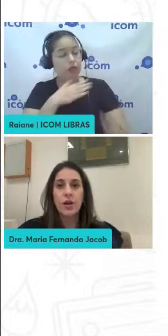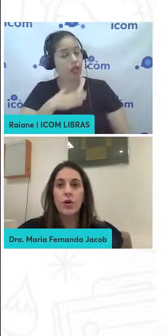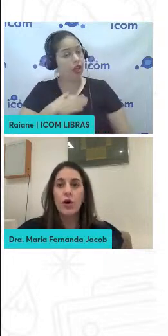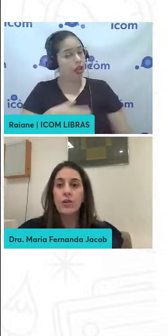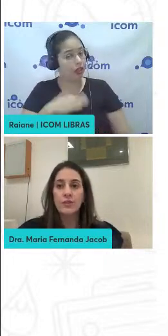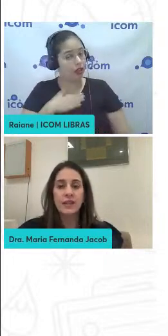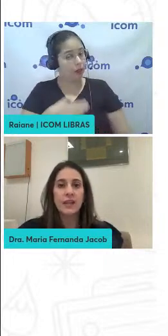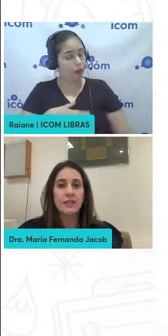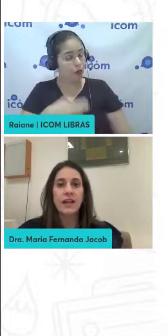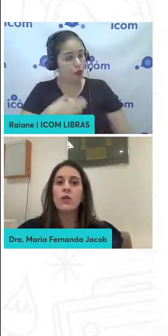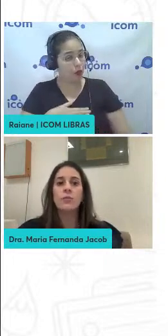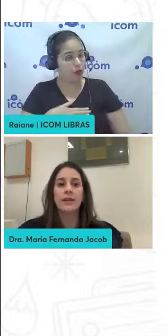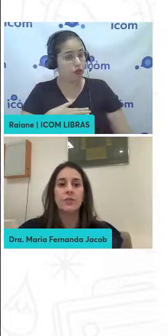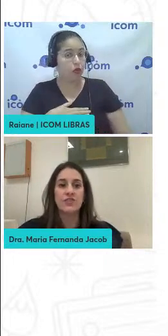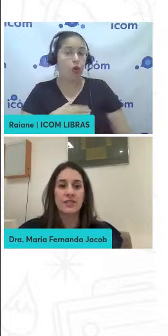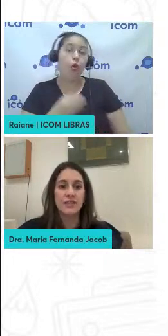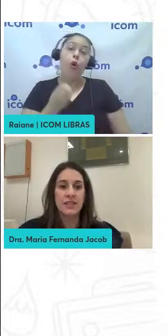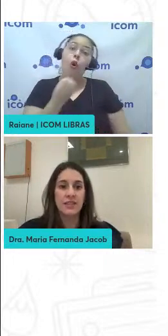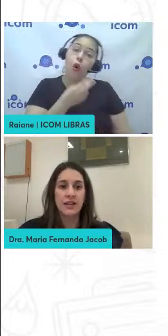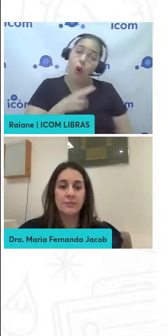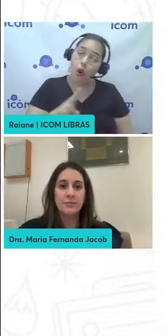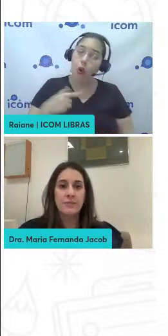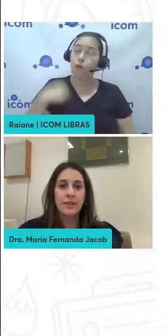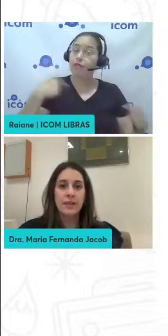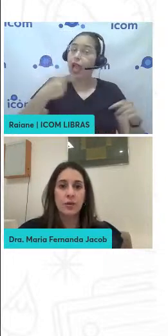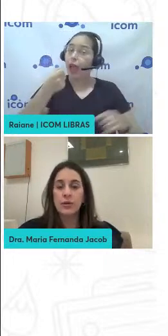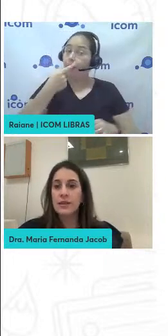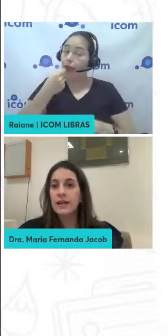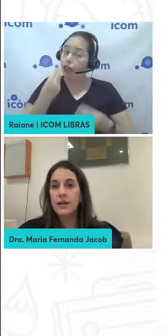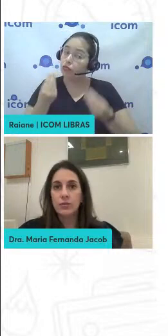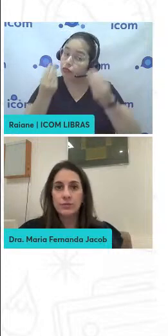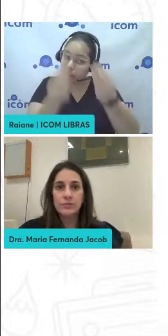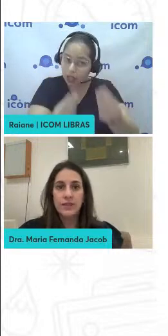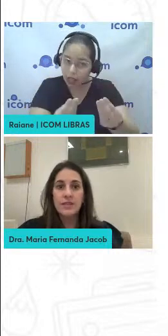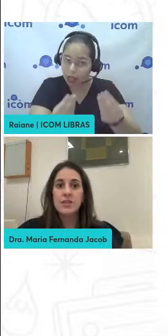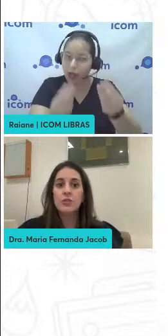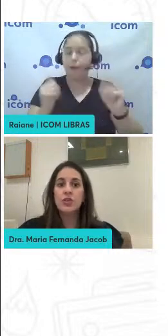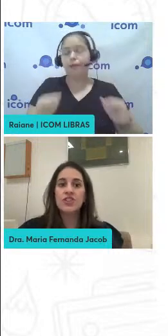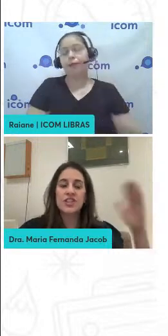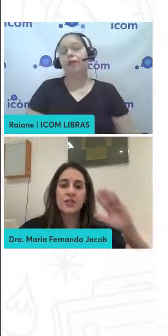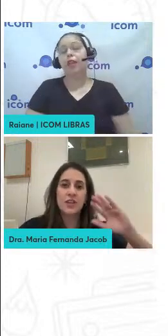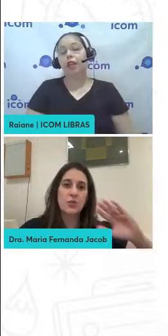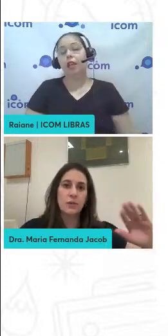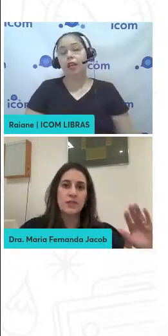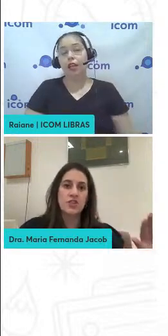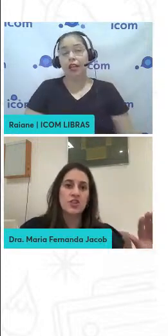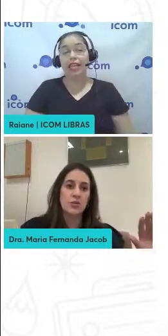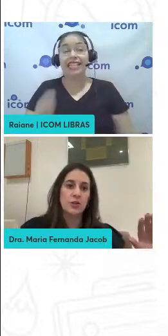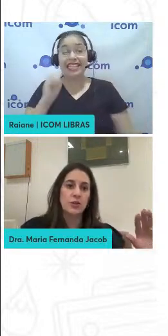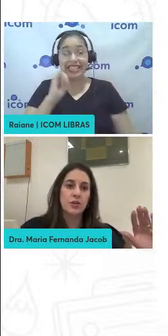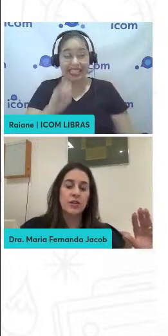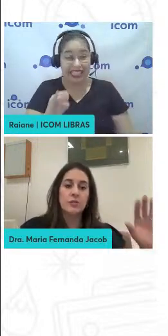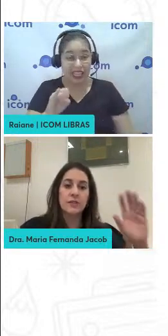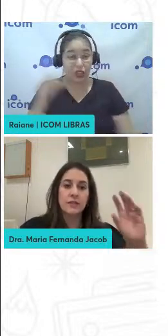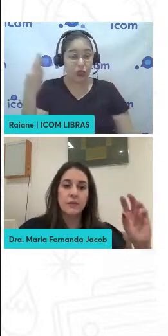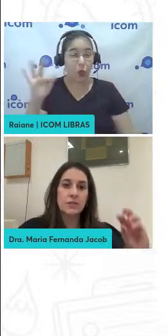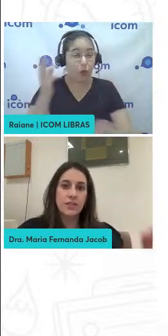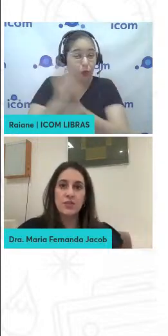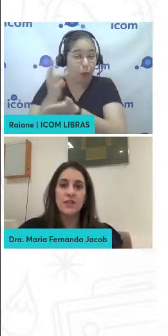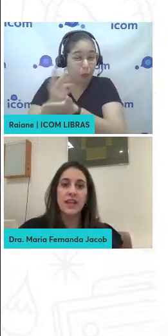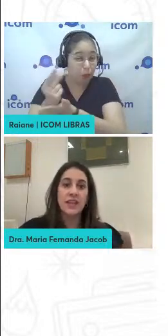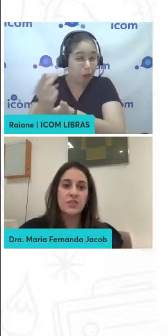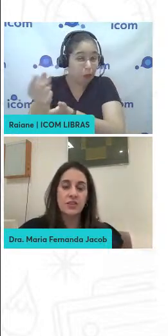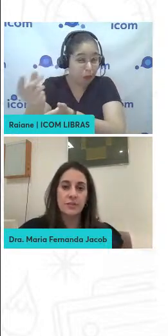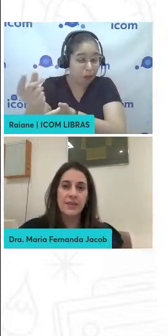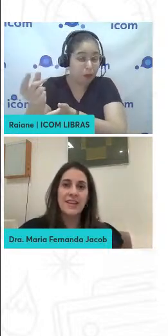relativo, ou eu vou ter que entrar com uma analgesia local. Se eu estou já de frente a um paciente de dor crônica, o tratamento